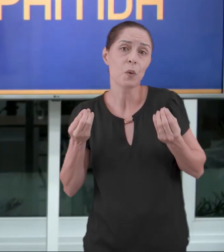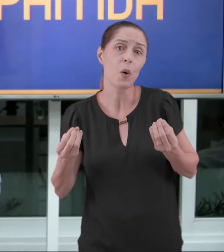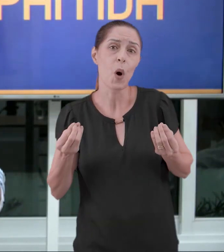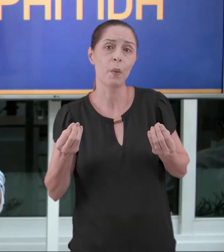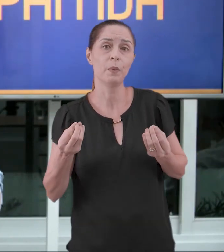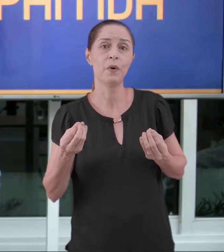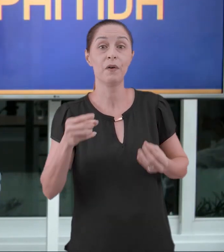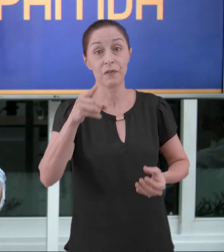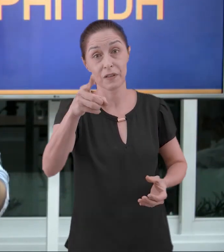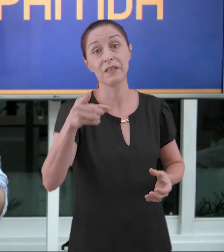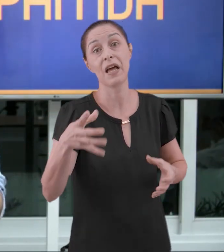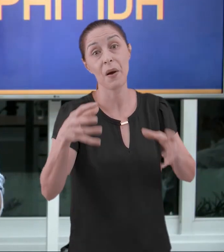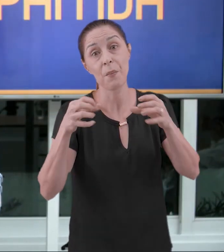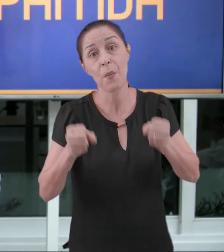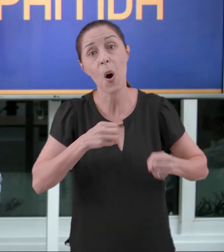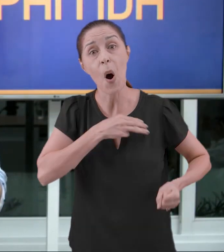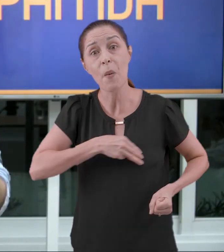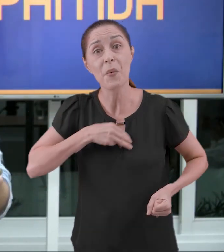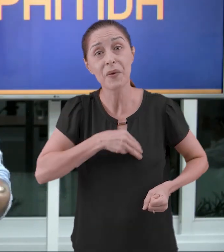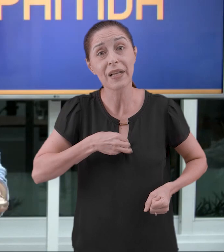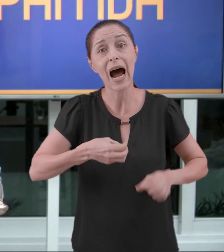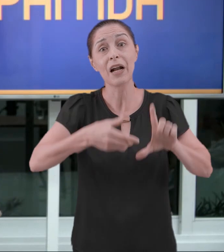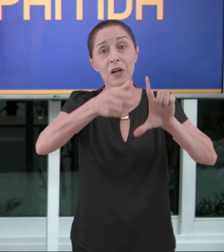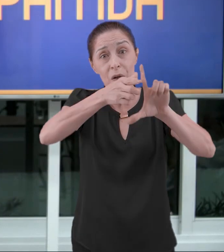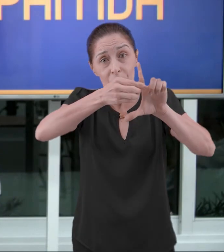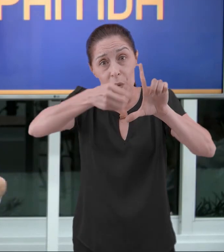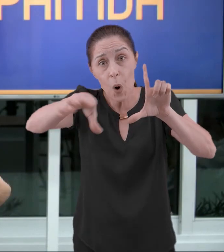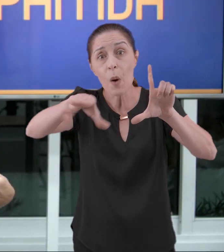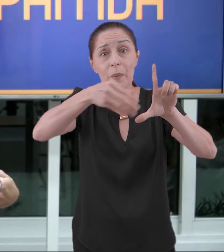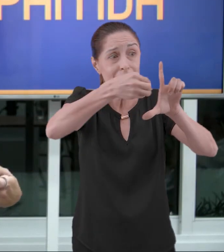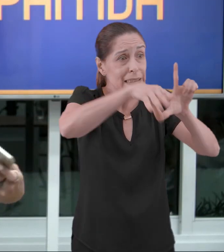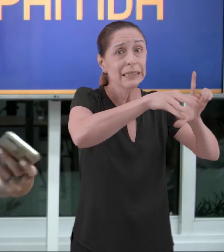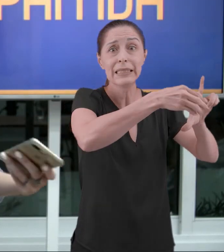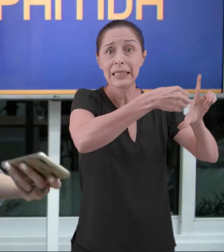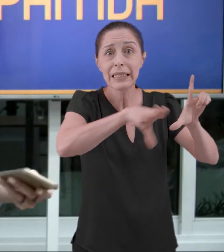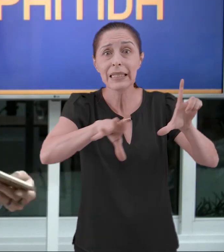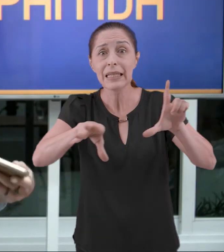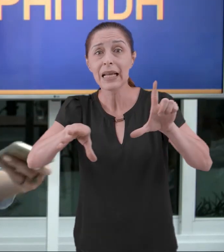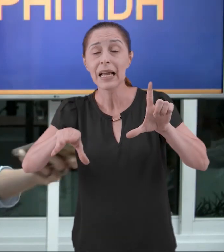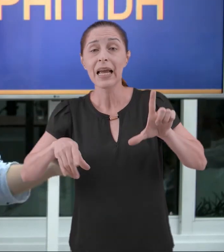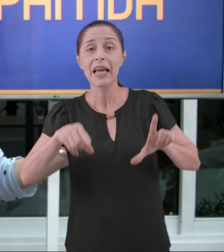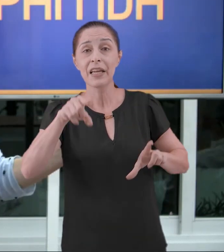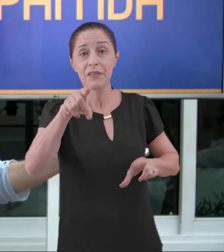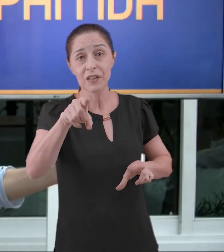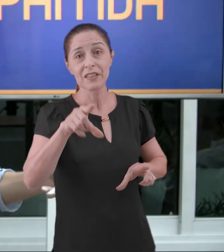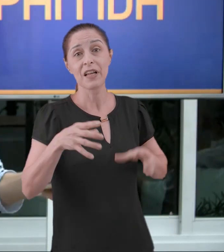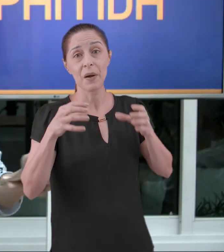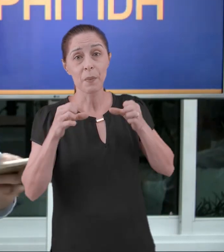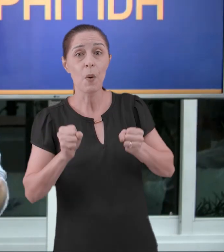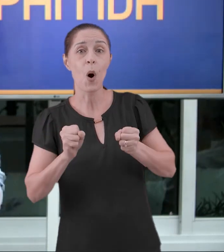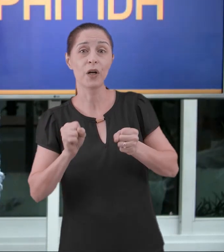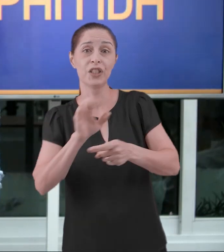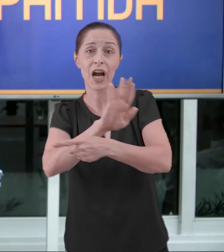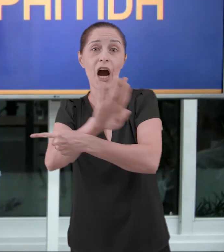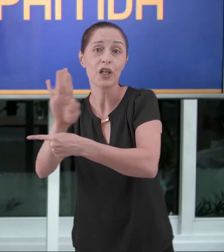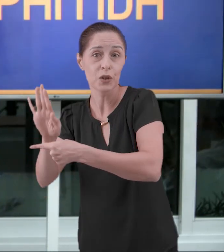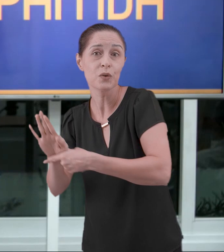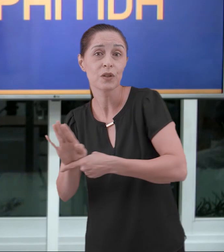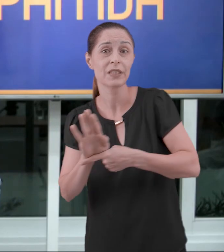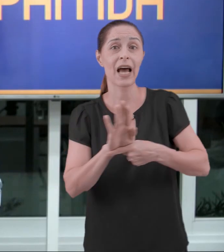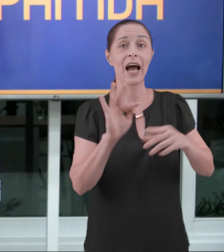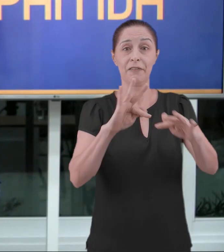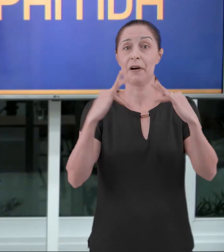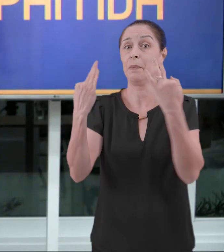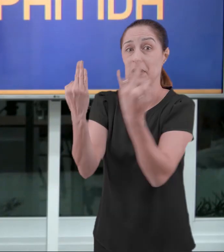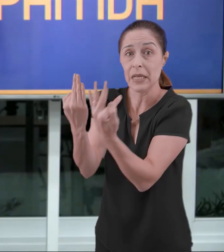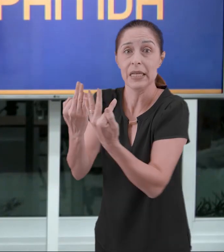missionário, divulgue isso, mande para os seus grupos, às vezes quem você nem imagina, tem alguém lá esperando por essas